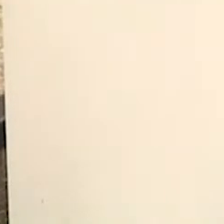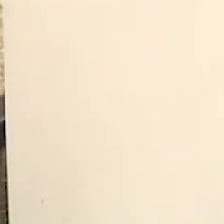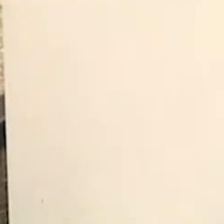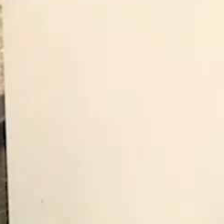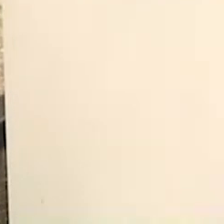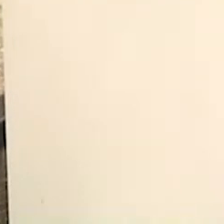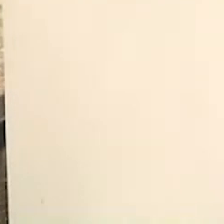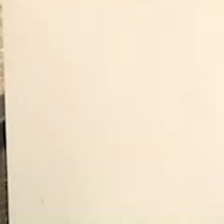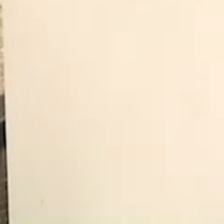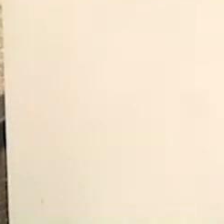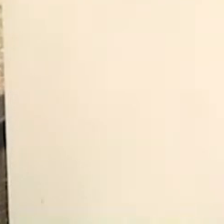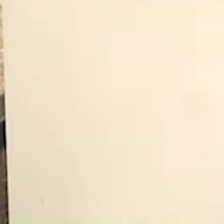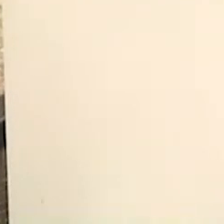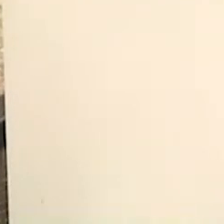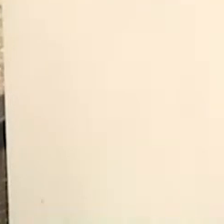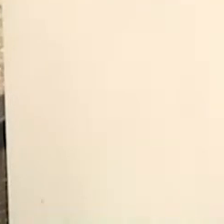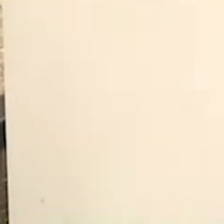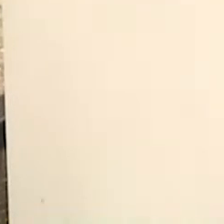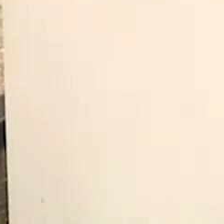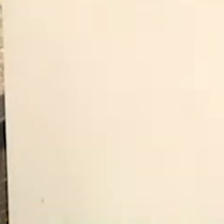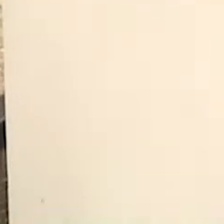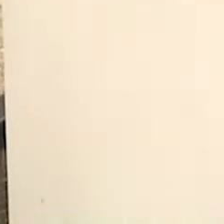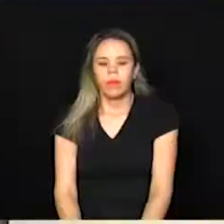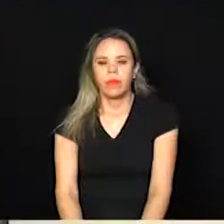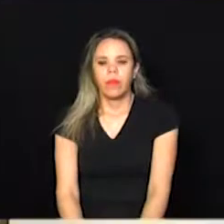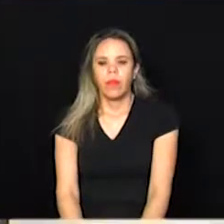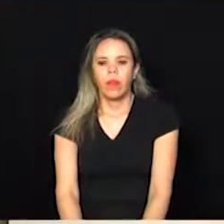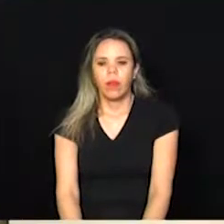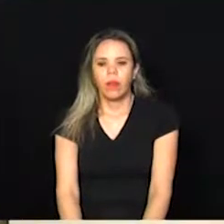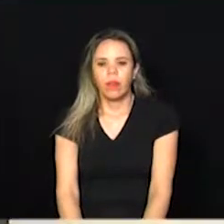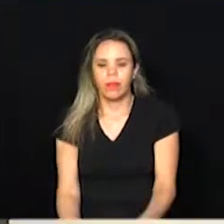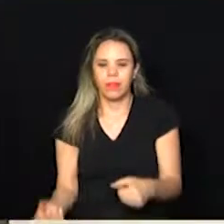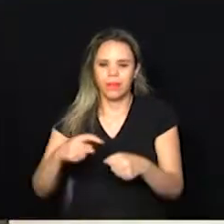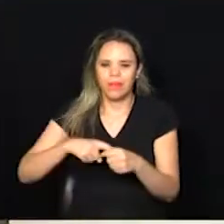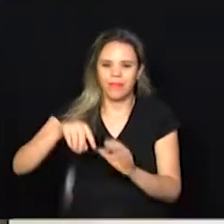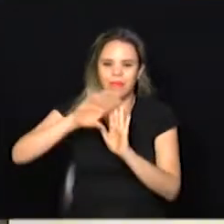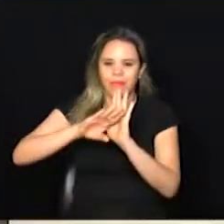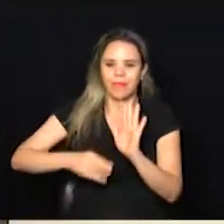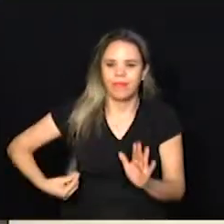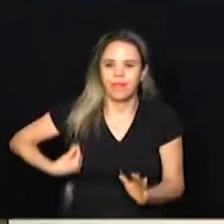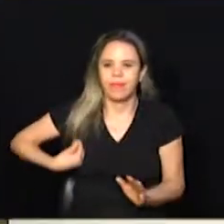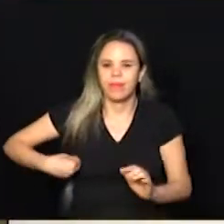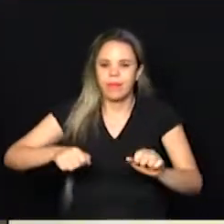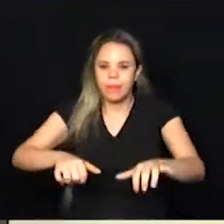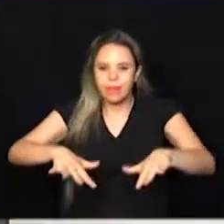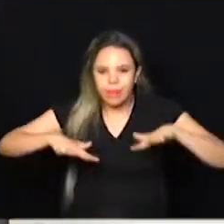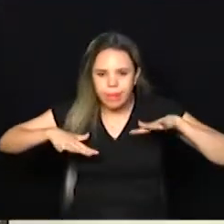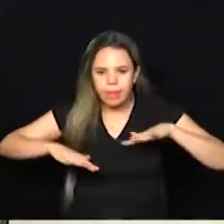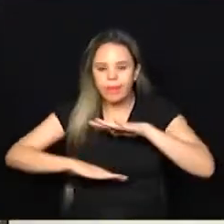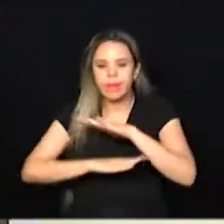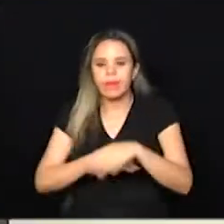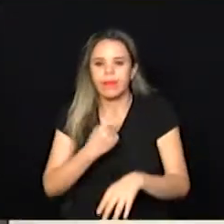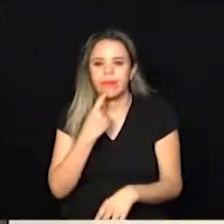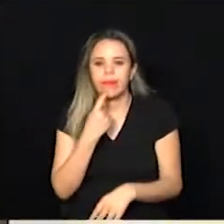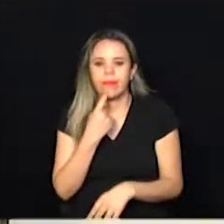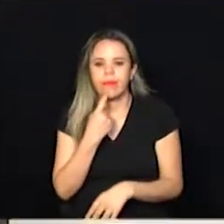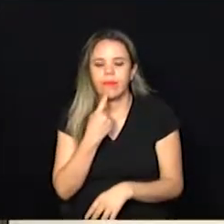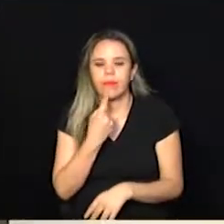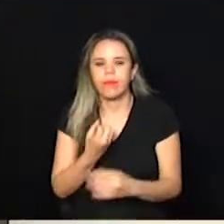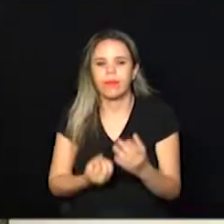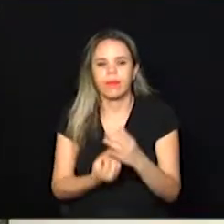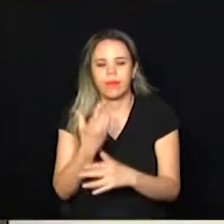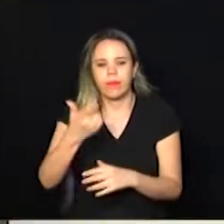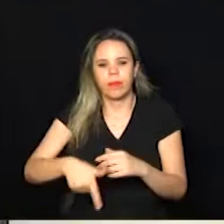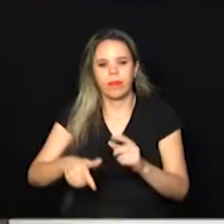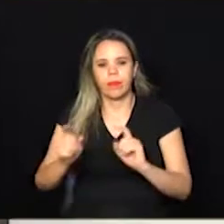Olá, muito boa tarde. Voltamos com a nossa programação ao vivo. Eu falo aqui do plenário da Câmara de Campinas, onde vai acontecer mais uma reunião